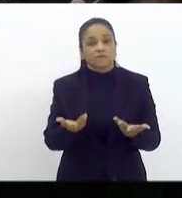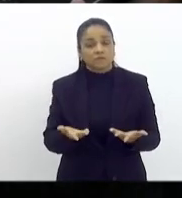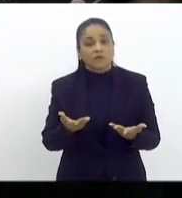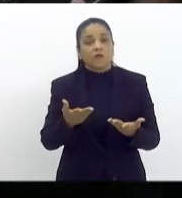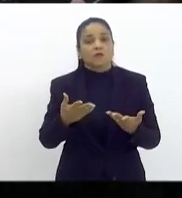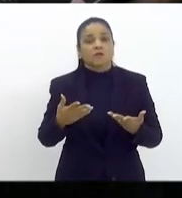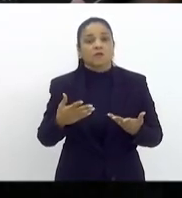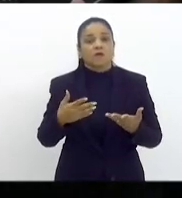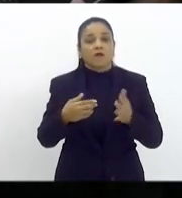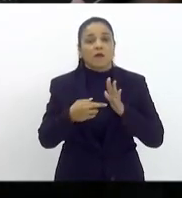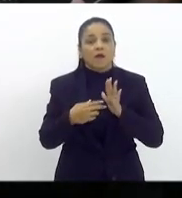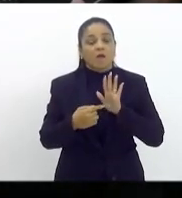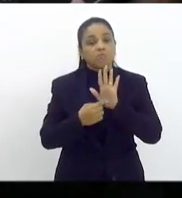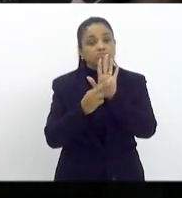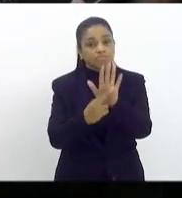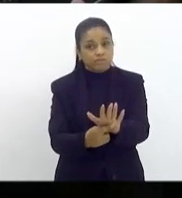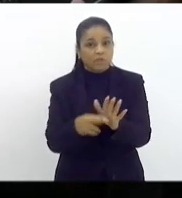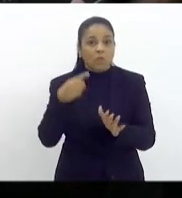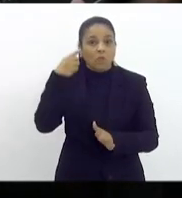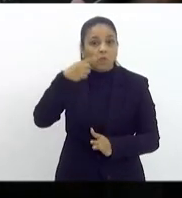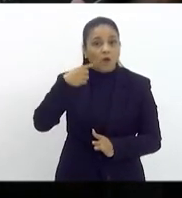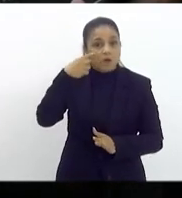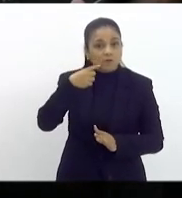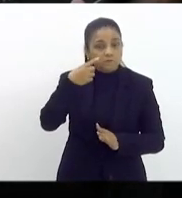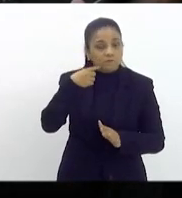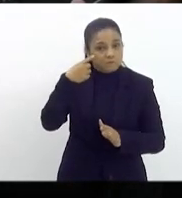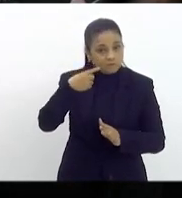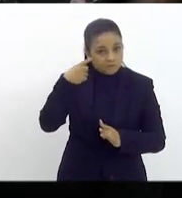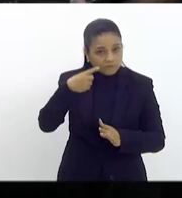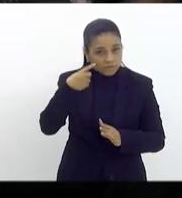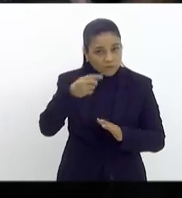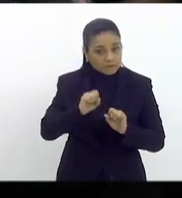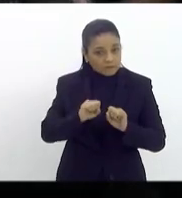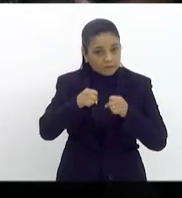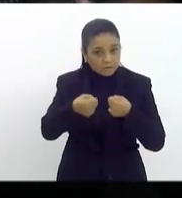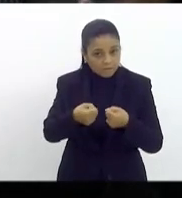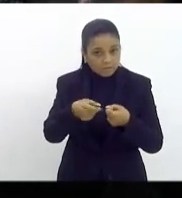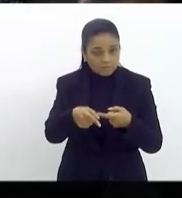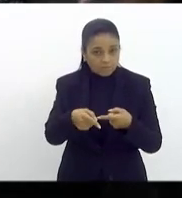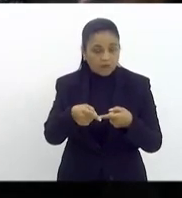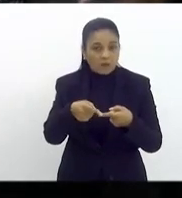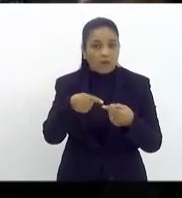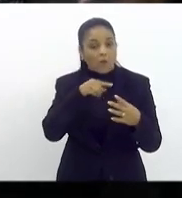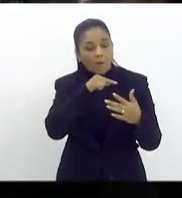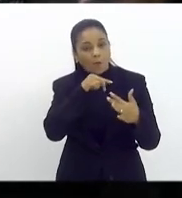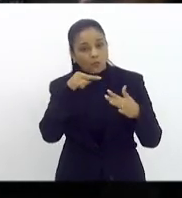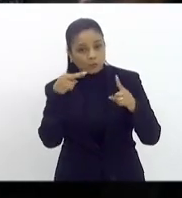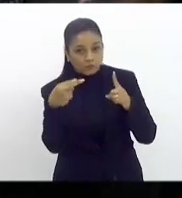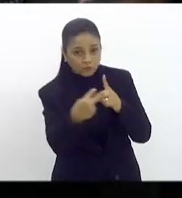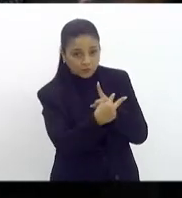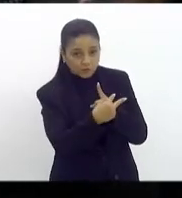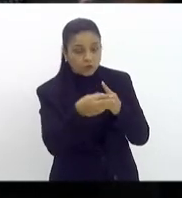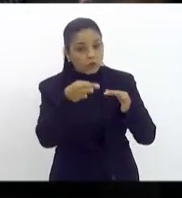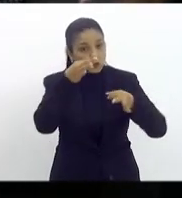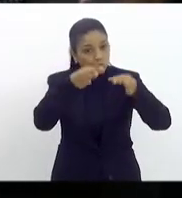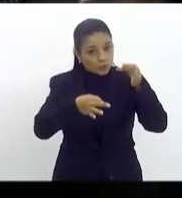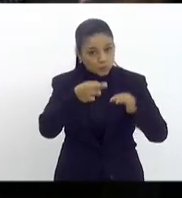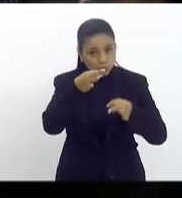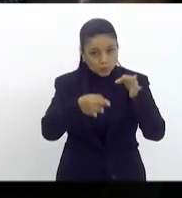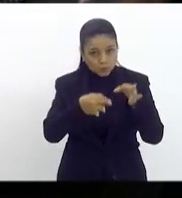na qualidade de advogado do investigado. Portanto, sob o ponto de vista jurídico, não me